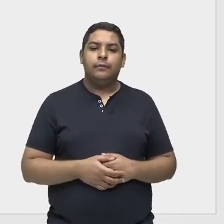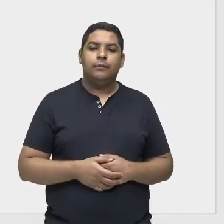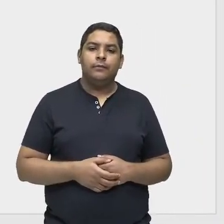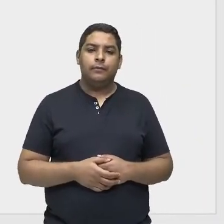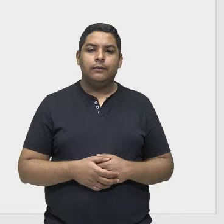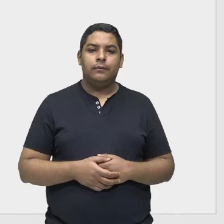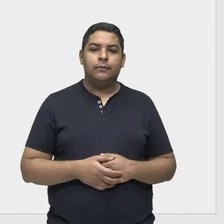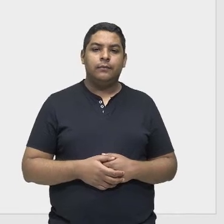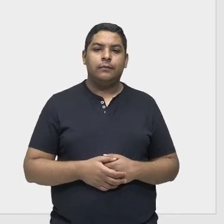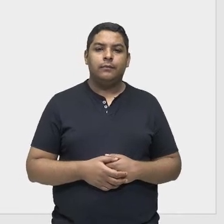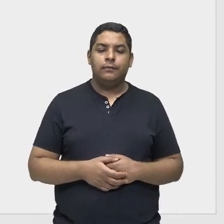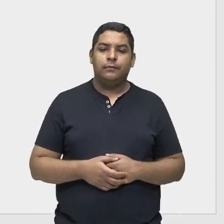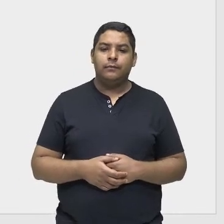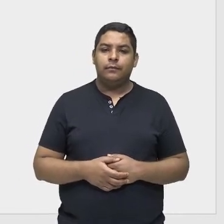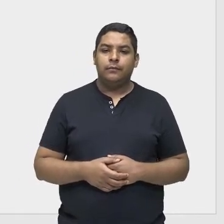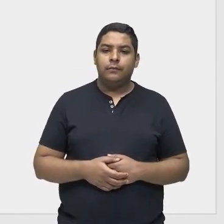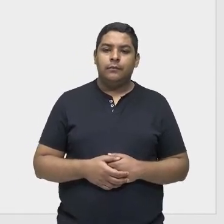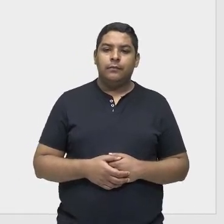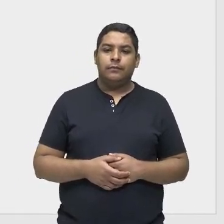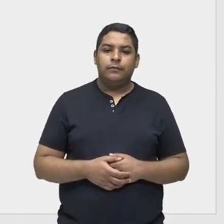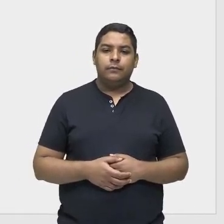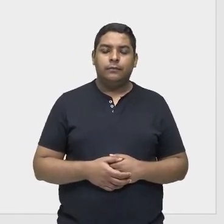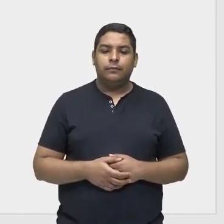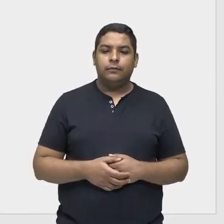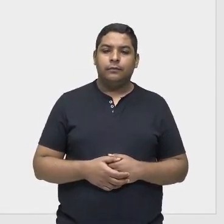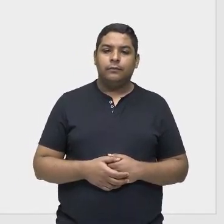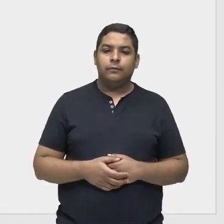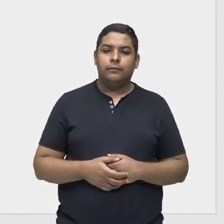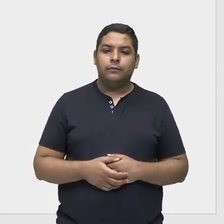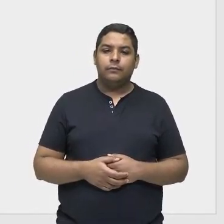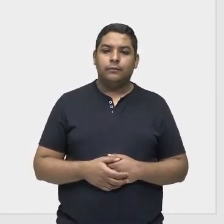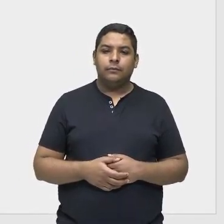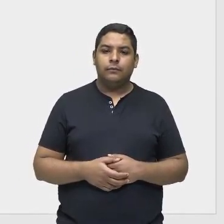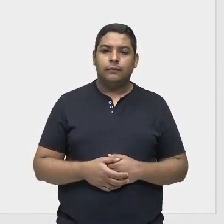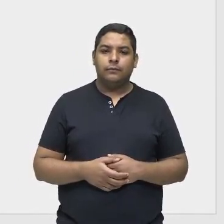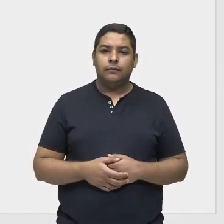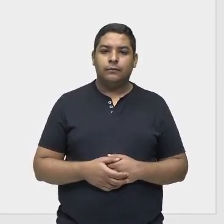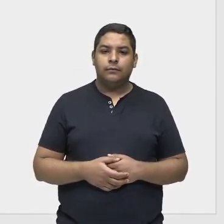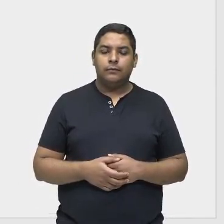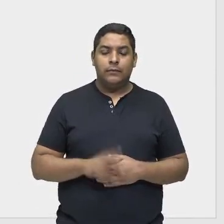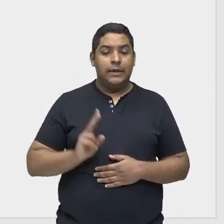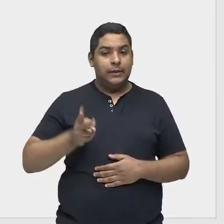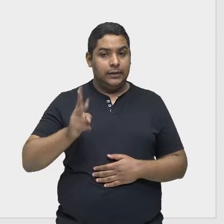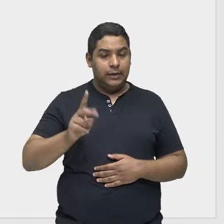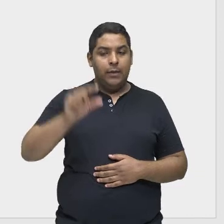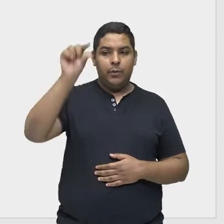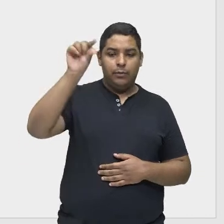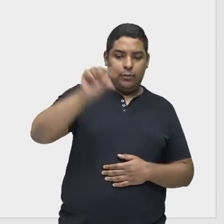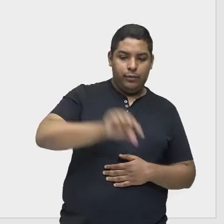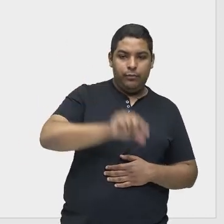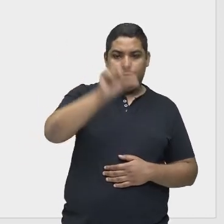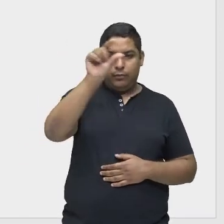ele pode se movimentar sempre na diagonal. Observe que esse bispo está nas casas